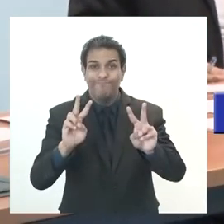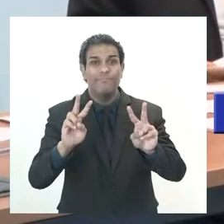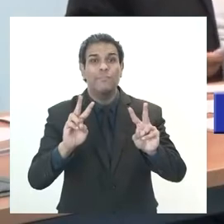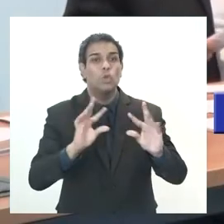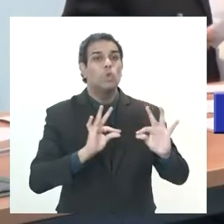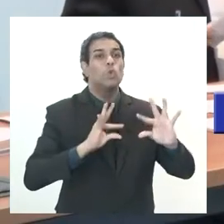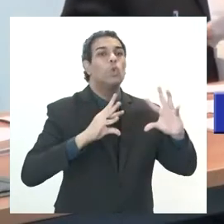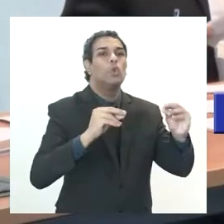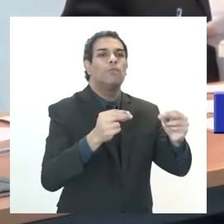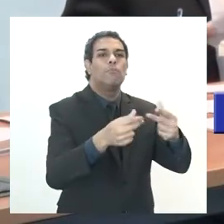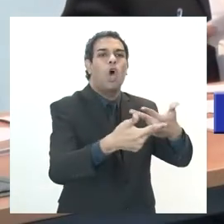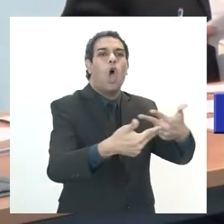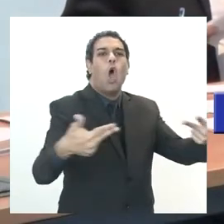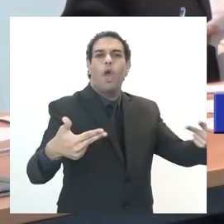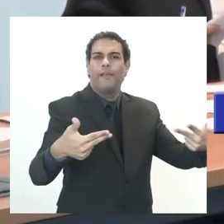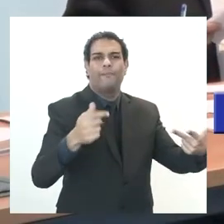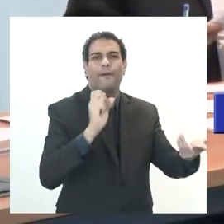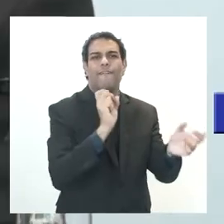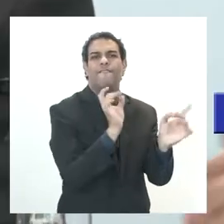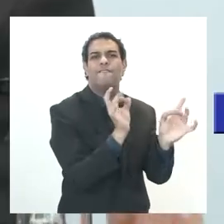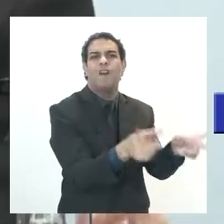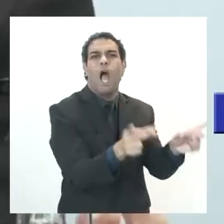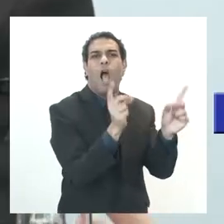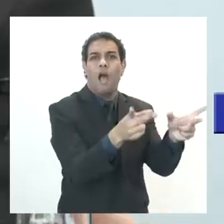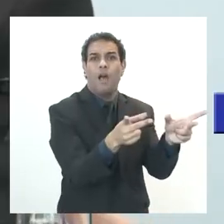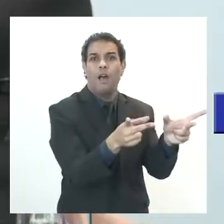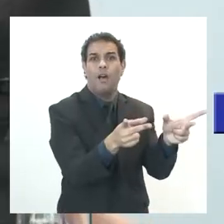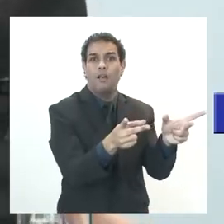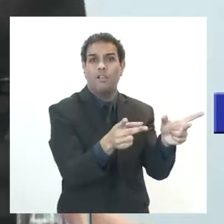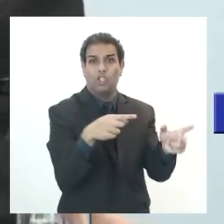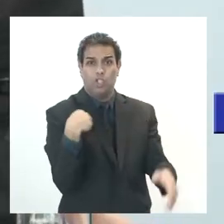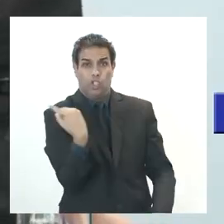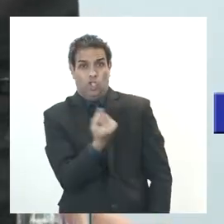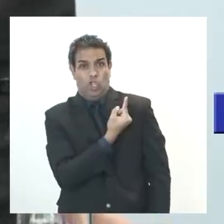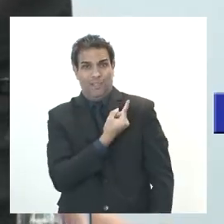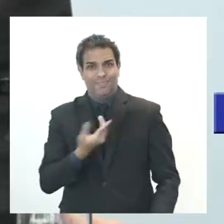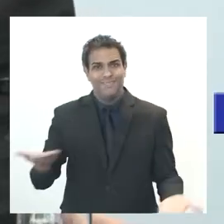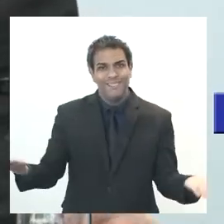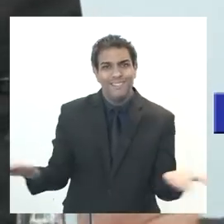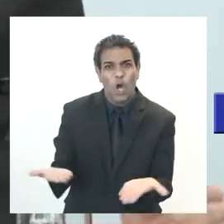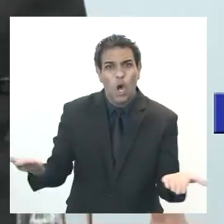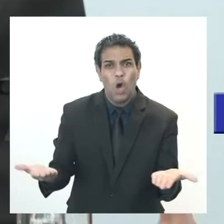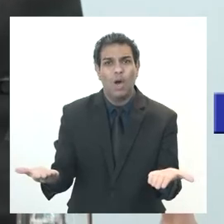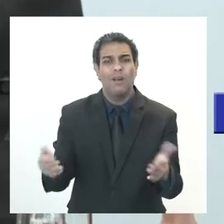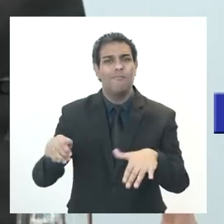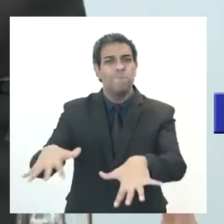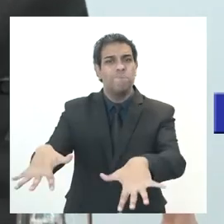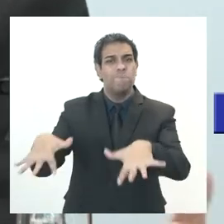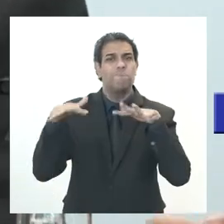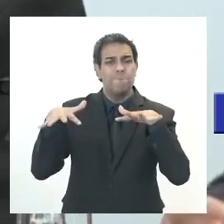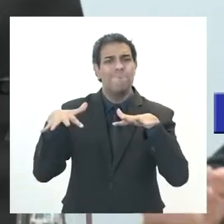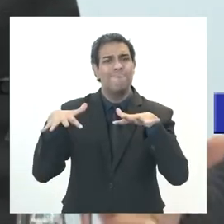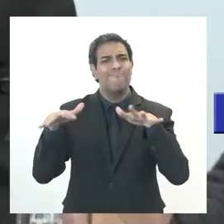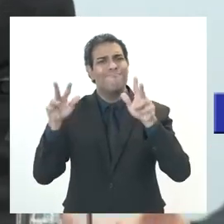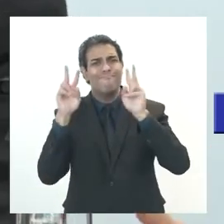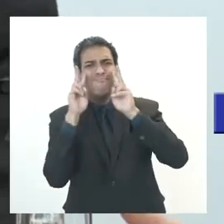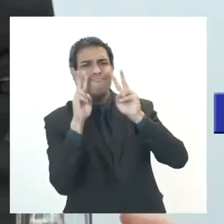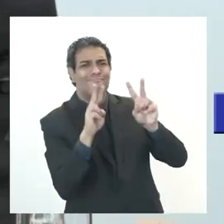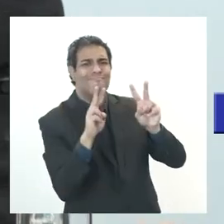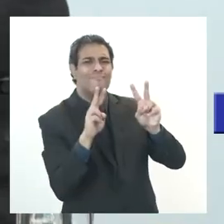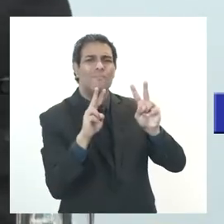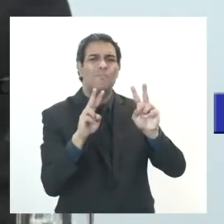vira mercadoria e vira coisa e nós nessa sala estamos entre aqueles que acham que em